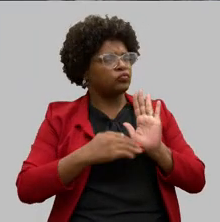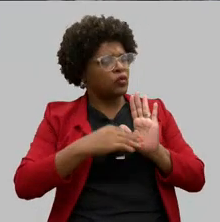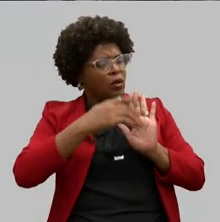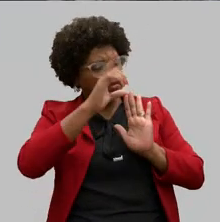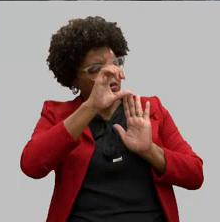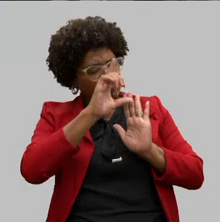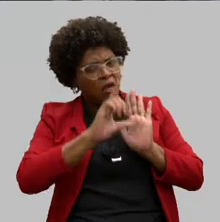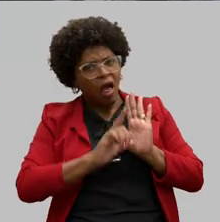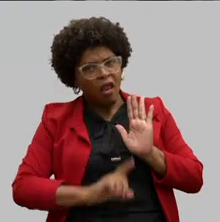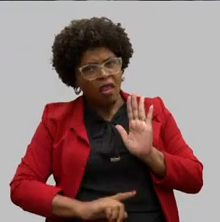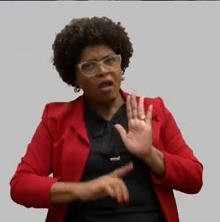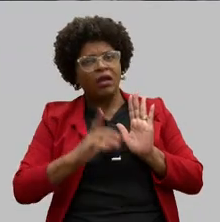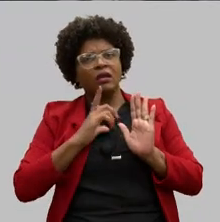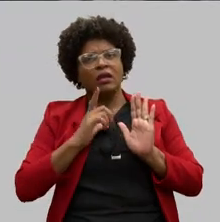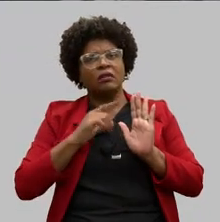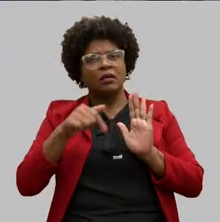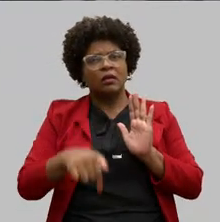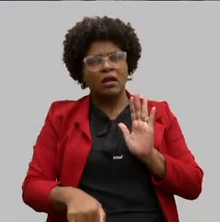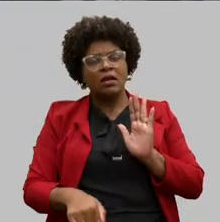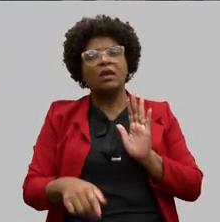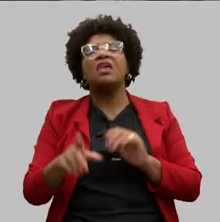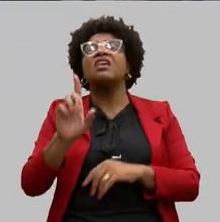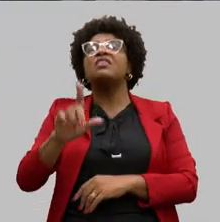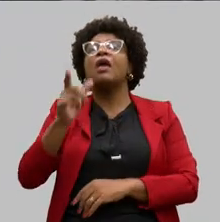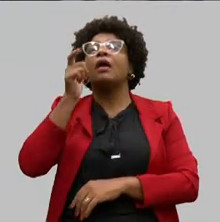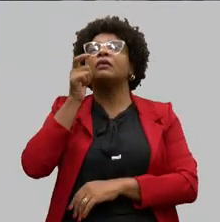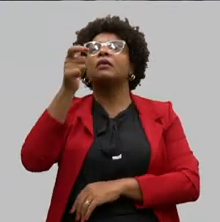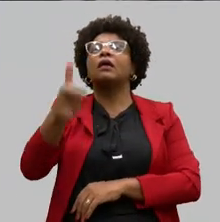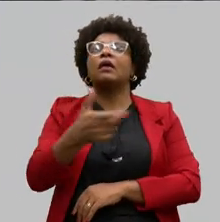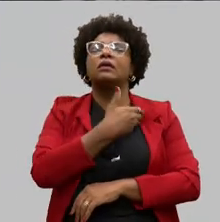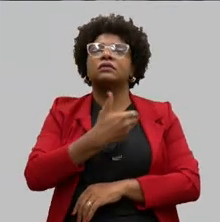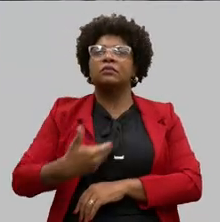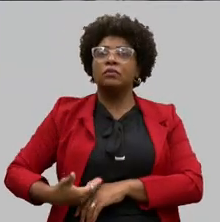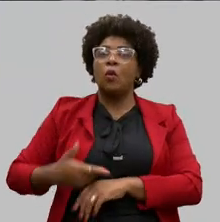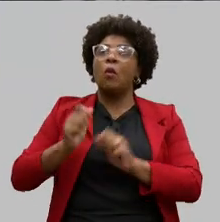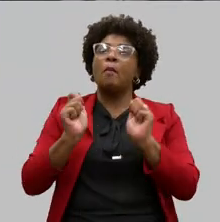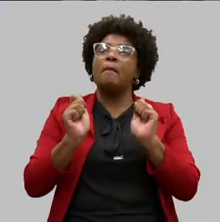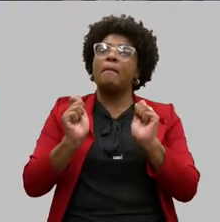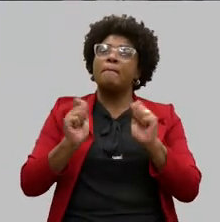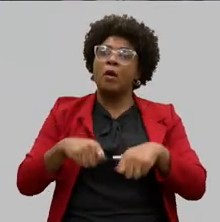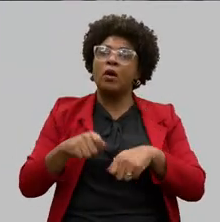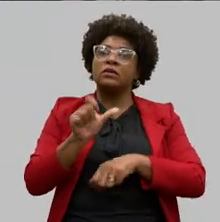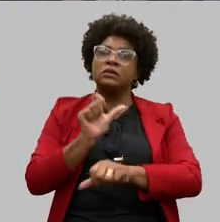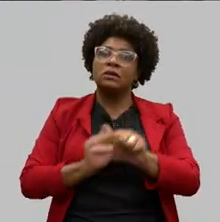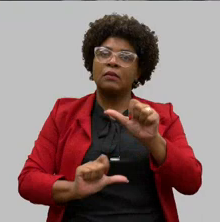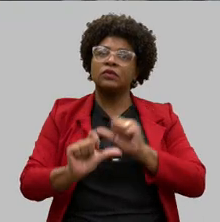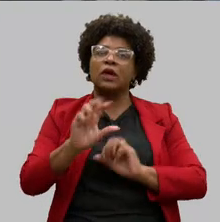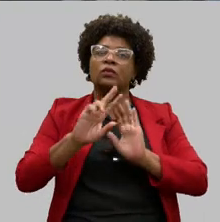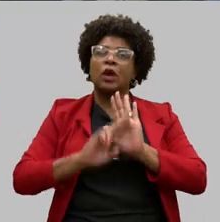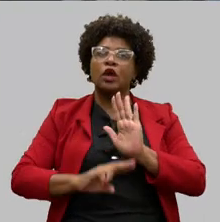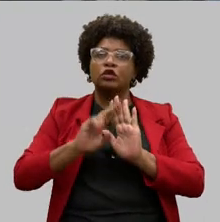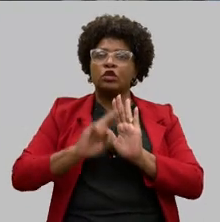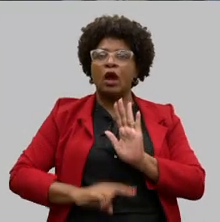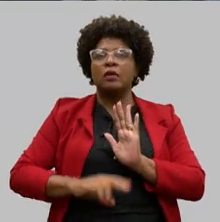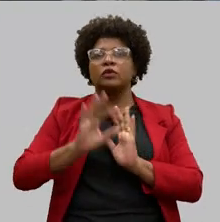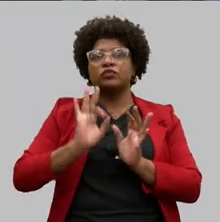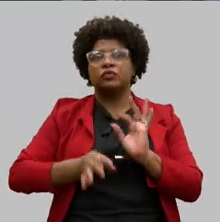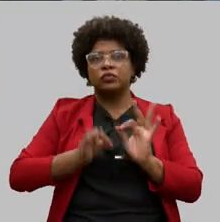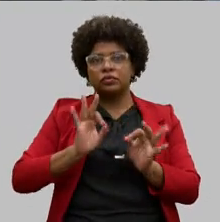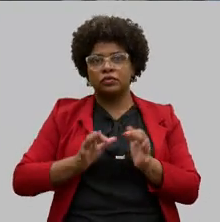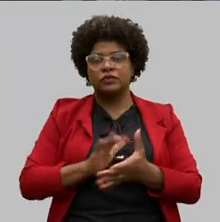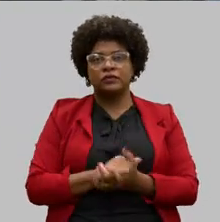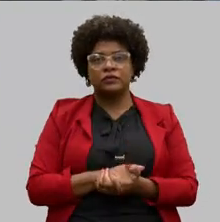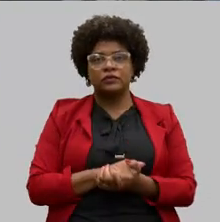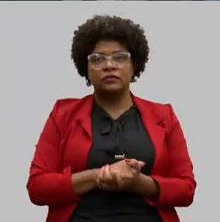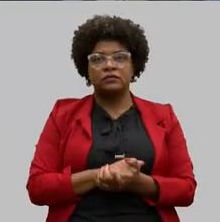Versa sobre a matéria e atende ao interesse público podendo ser transformado em Norma Jurídica em face